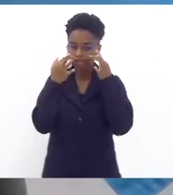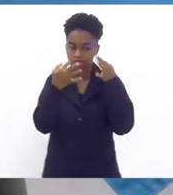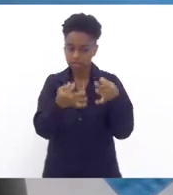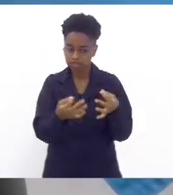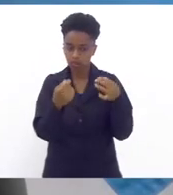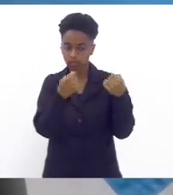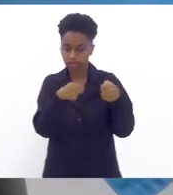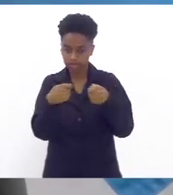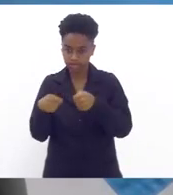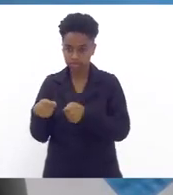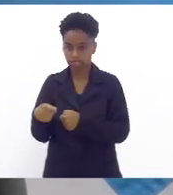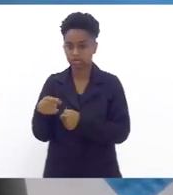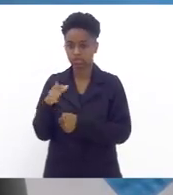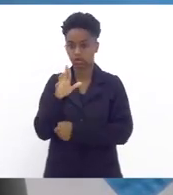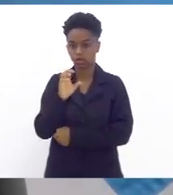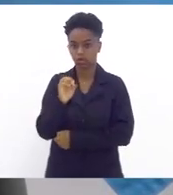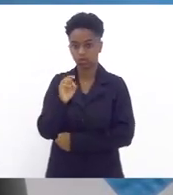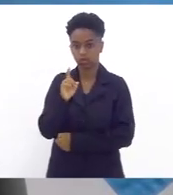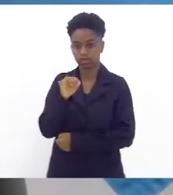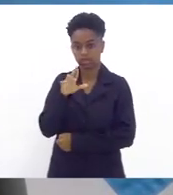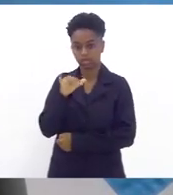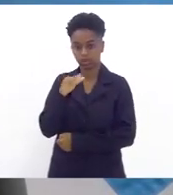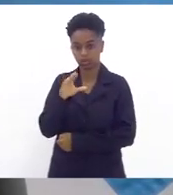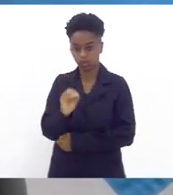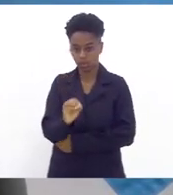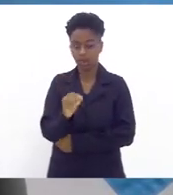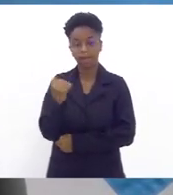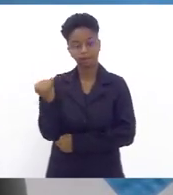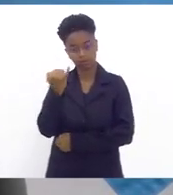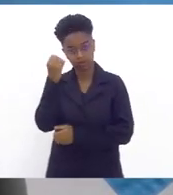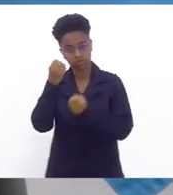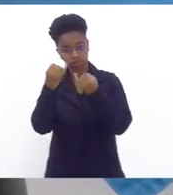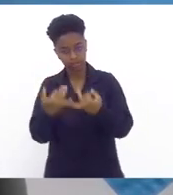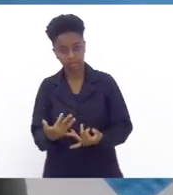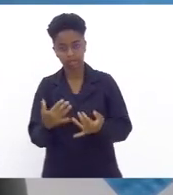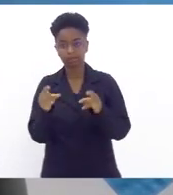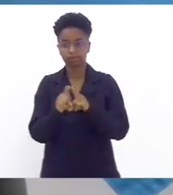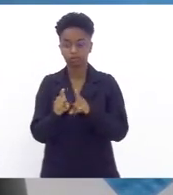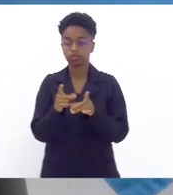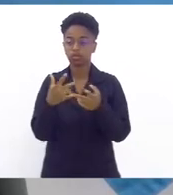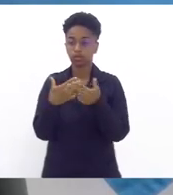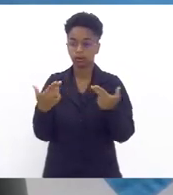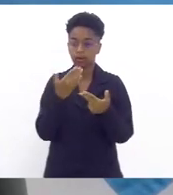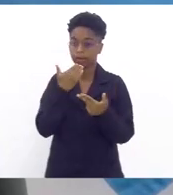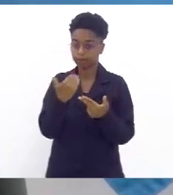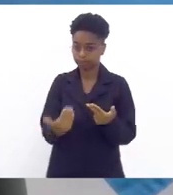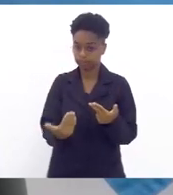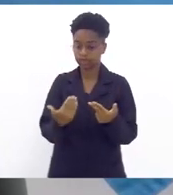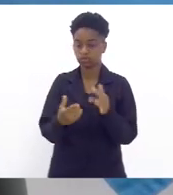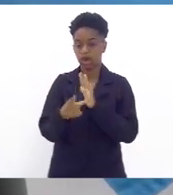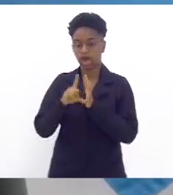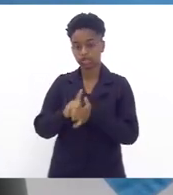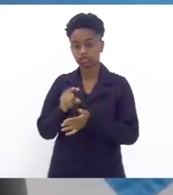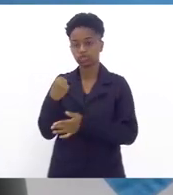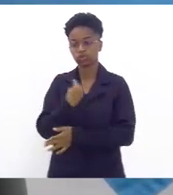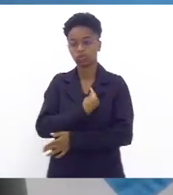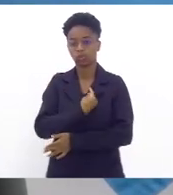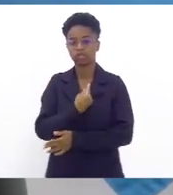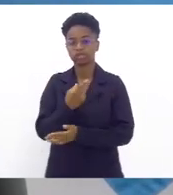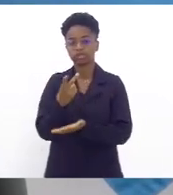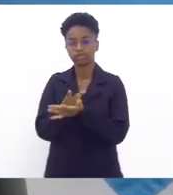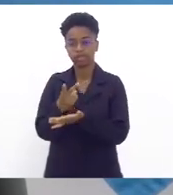às necessidades do Rodrigo isso é importante mencionar tudo que foi solicitado a gente